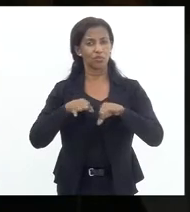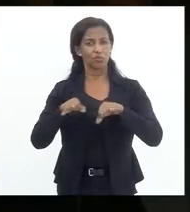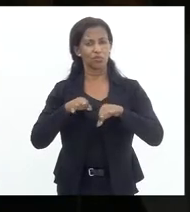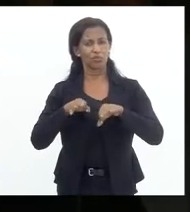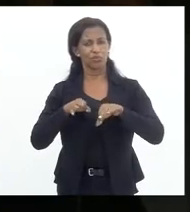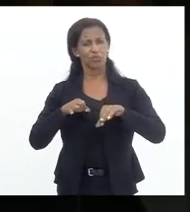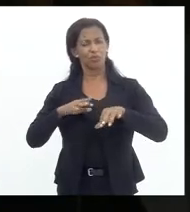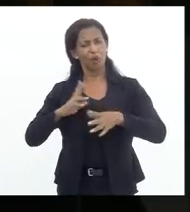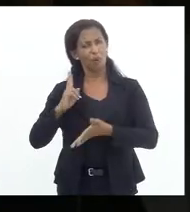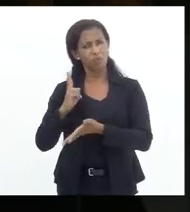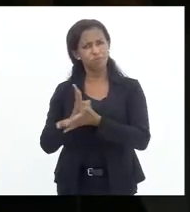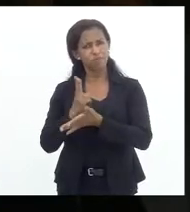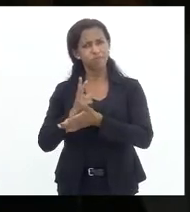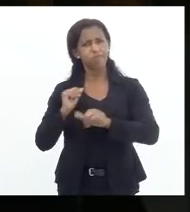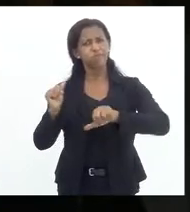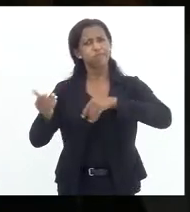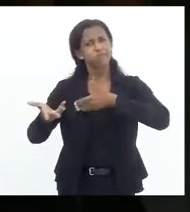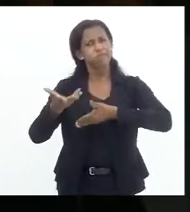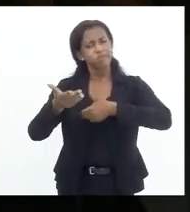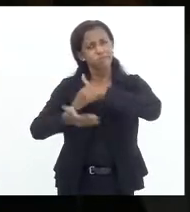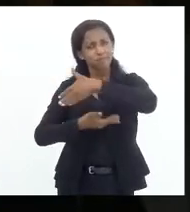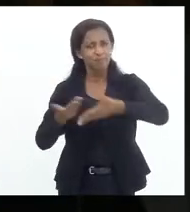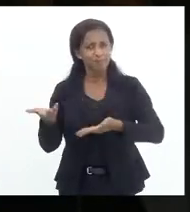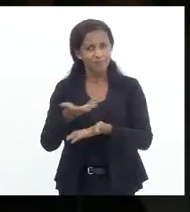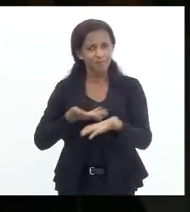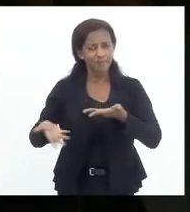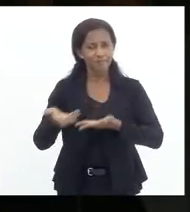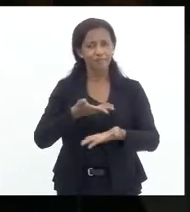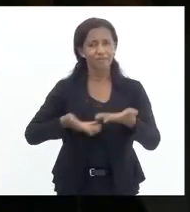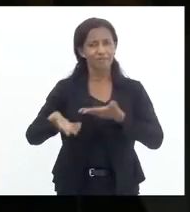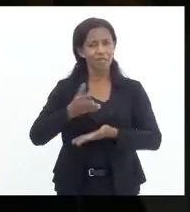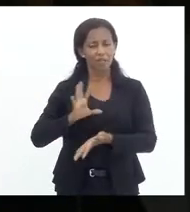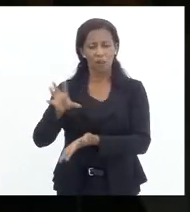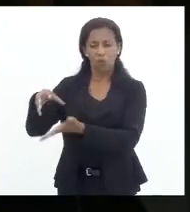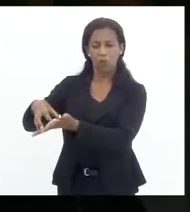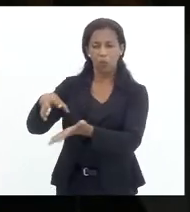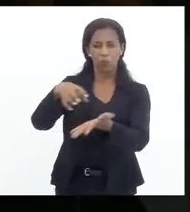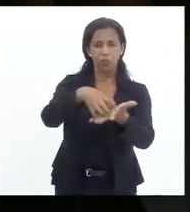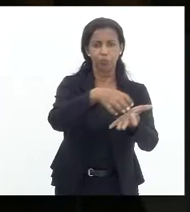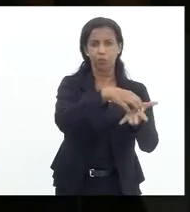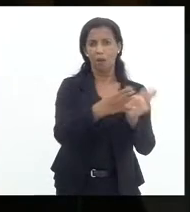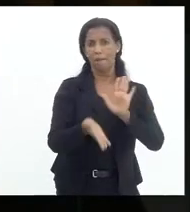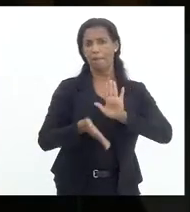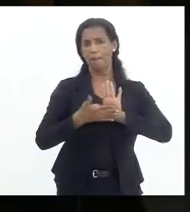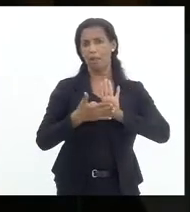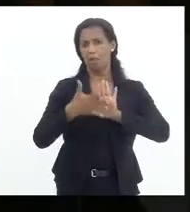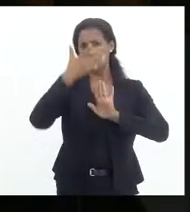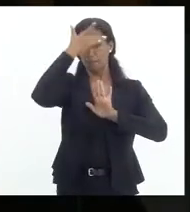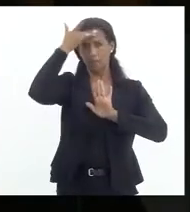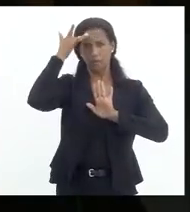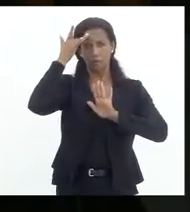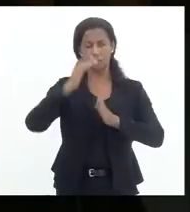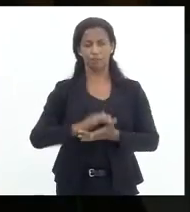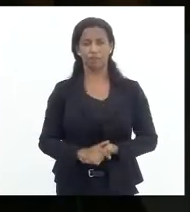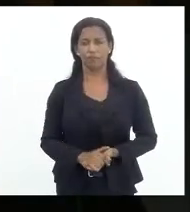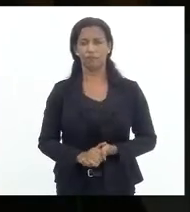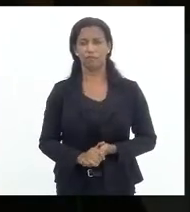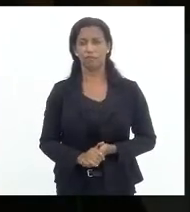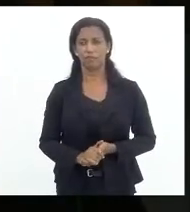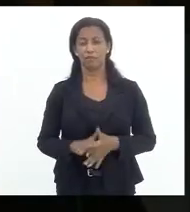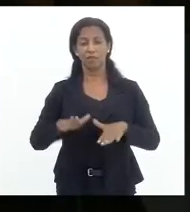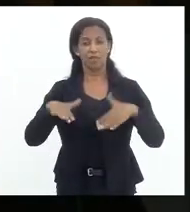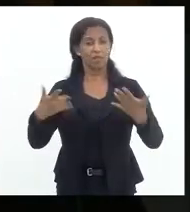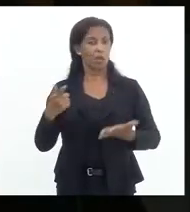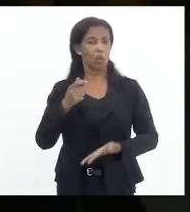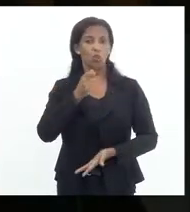rotineira naqueles detentores de Mandato então não